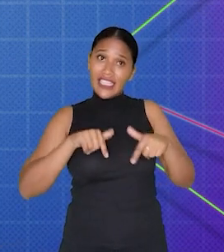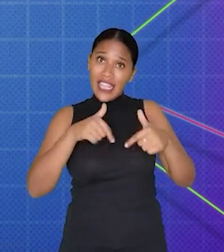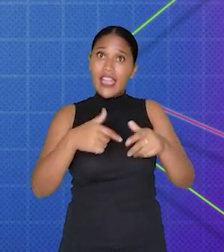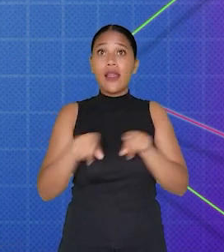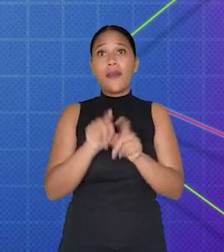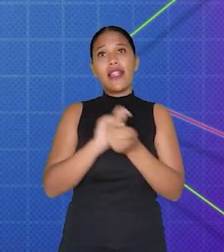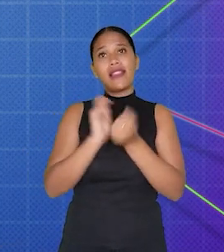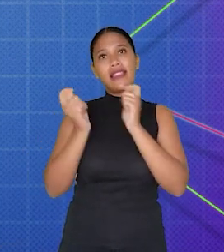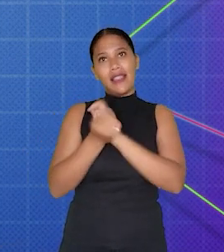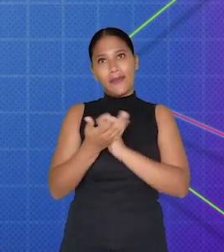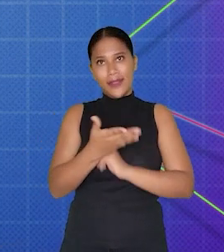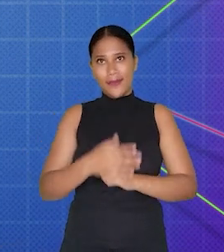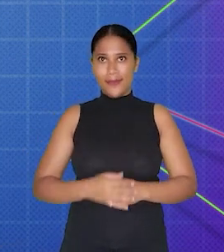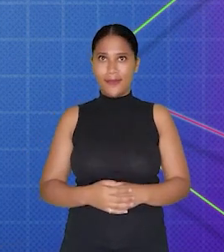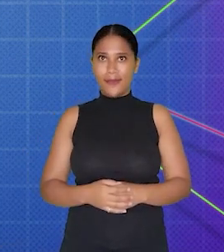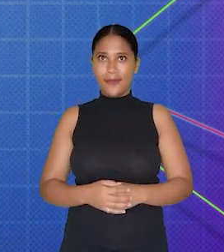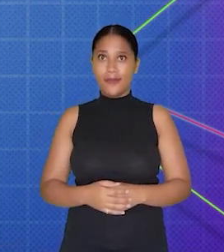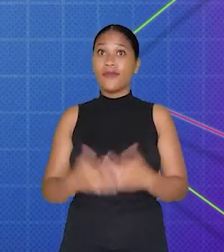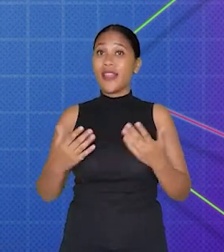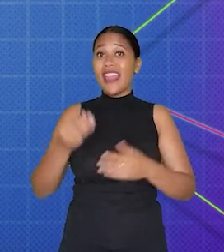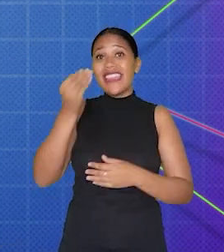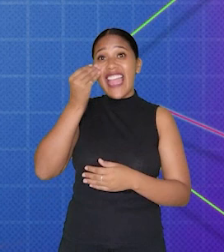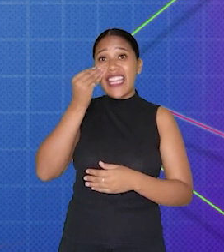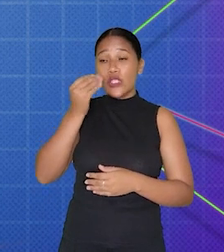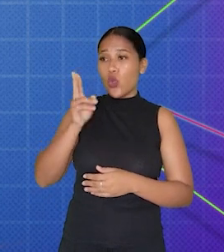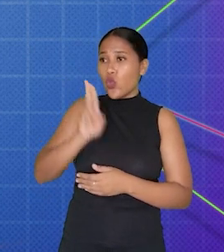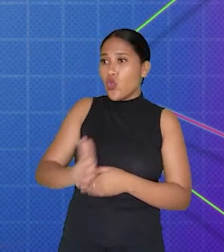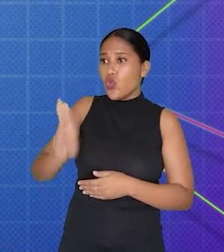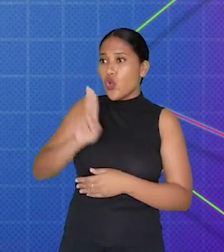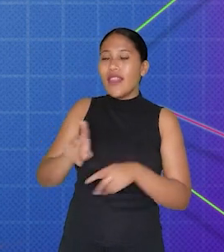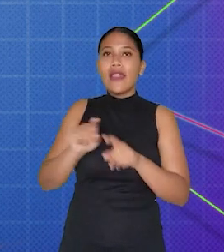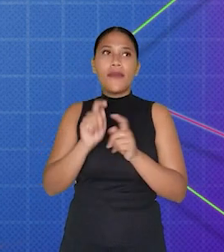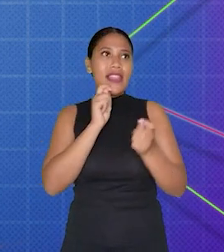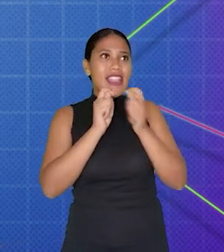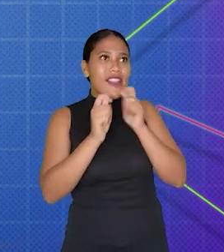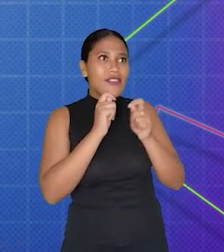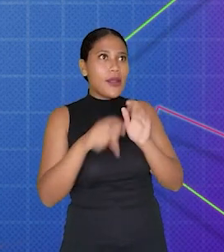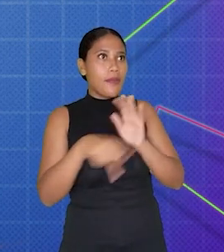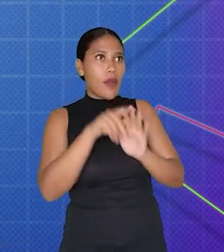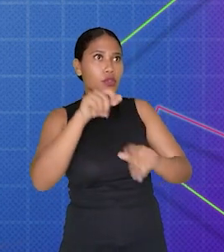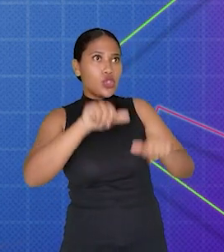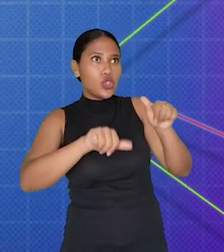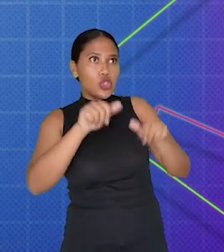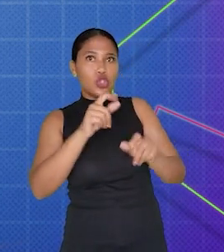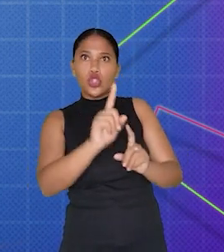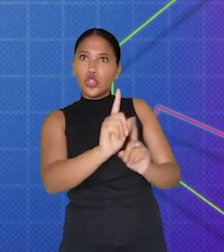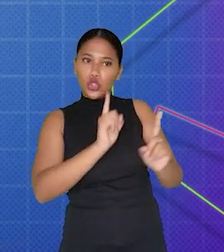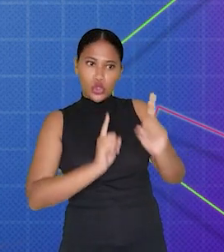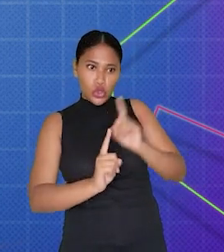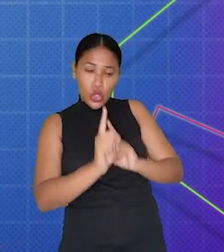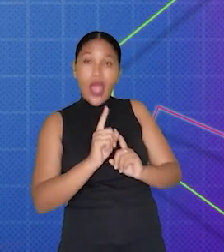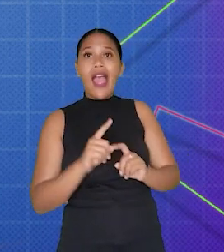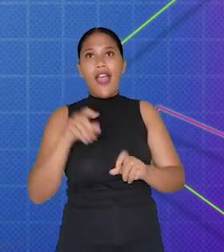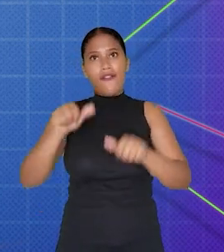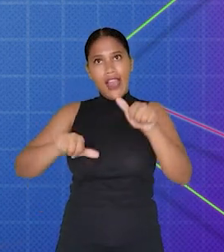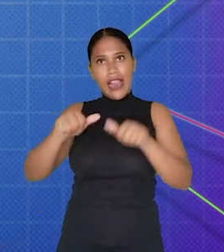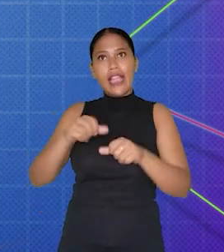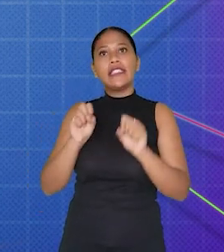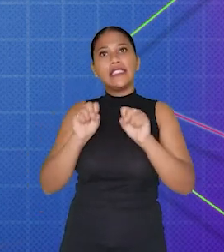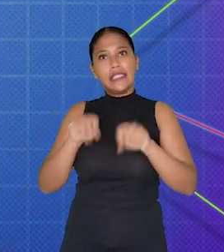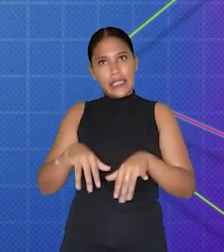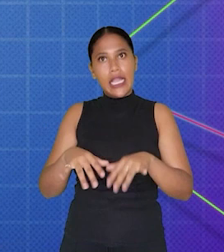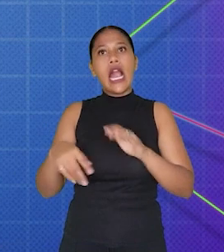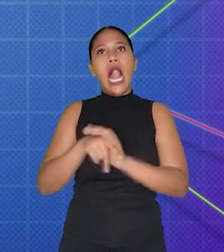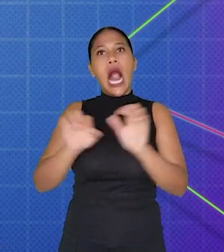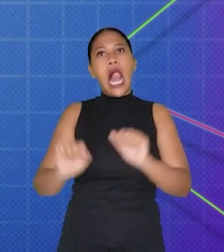a sua eficiência e adequação ao público-alvo do jogo. Testes de usabilidade e entrevistas com jogadores podem ser realizados para